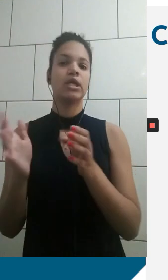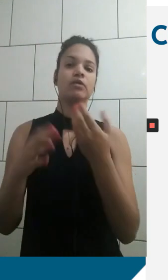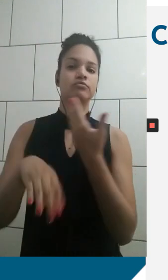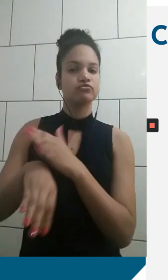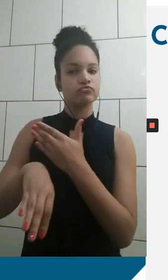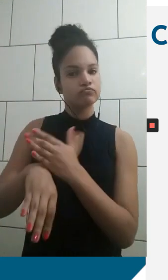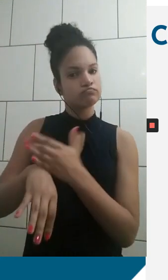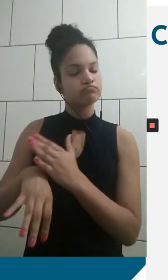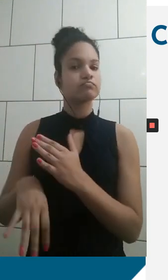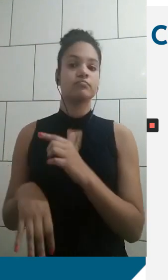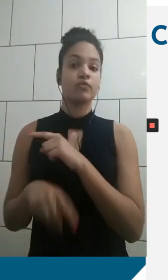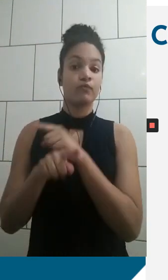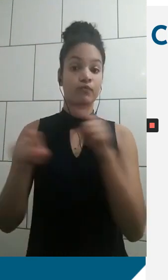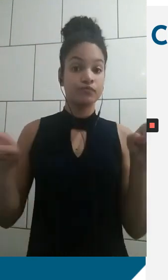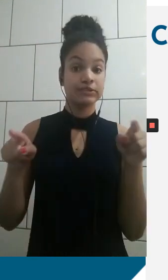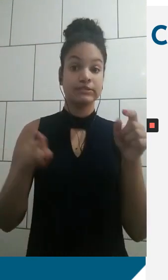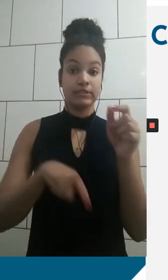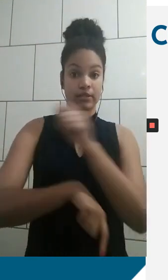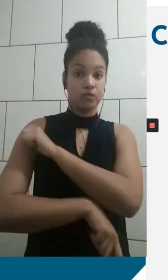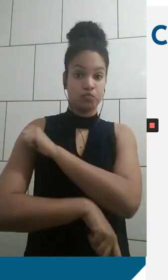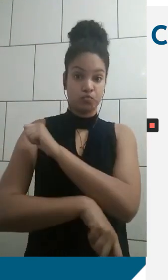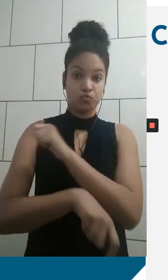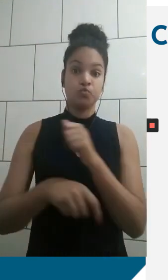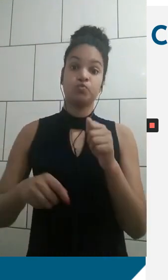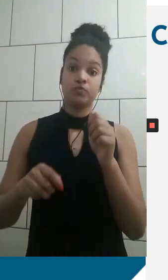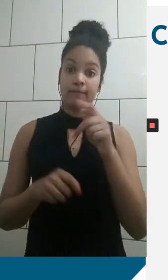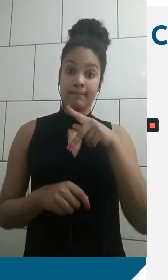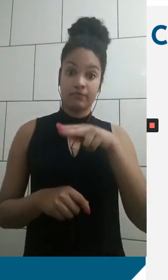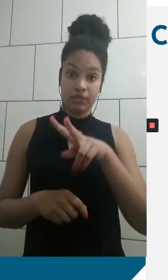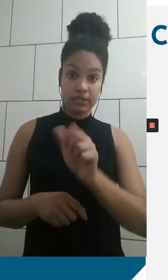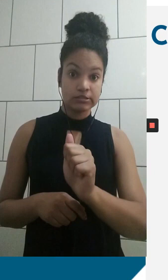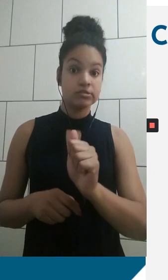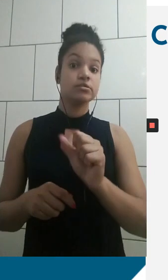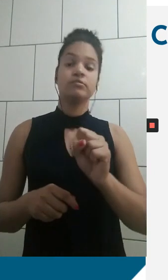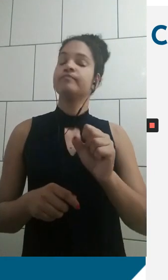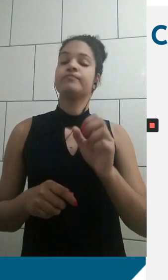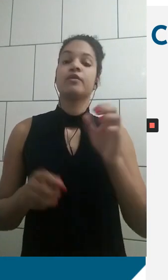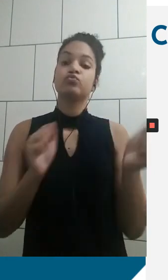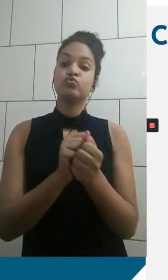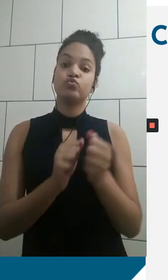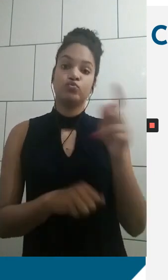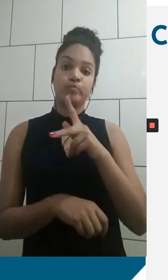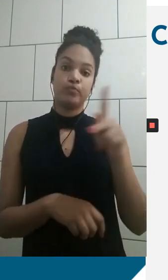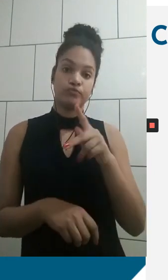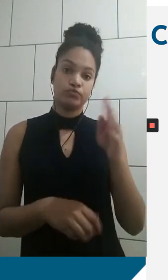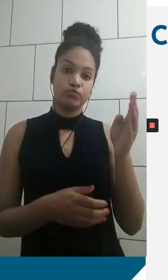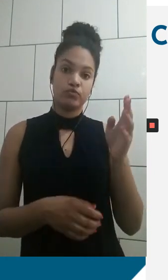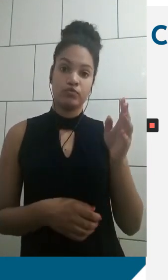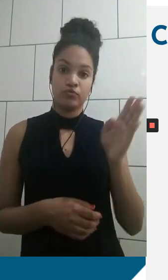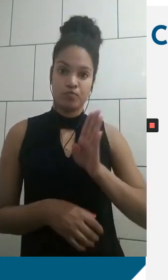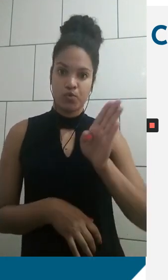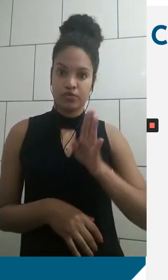nosso pré-vestibular, junto com os mediadores da disciplina de biologia ao longo da semana, após